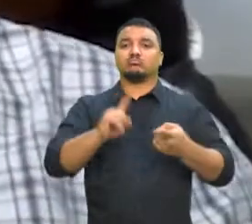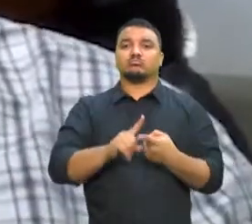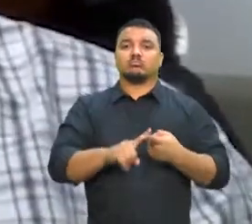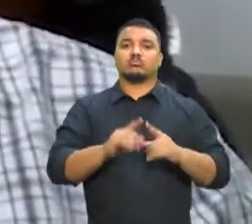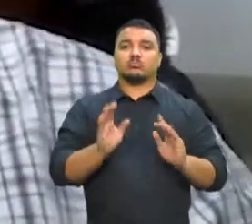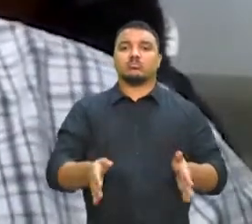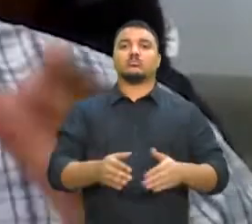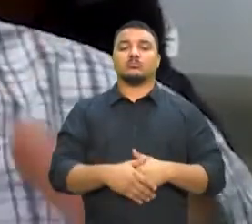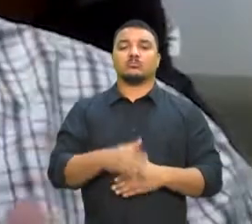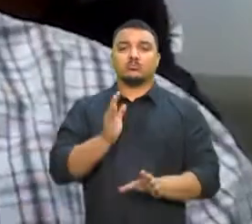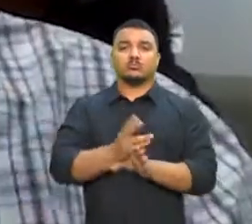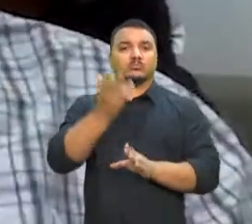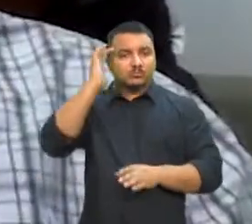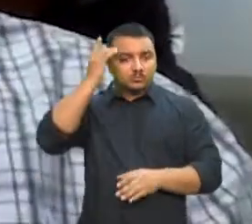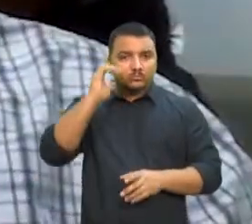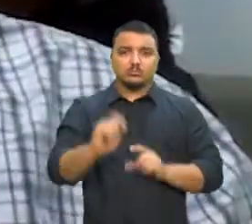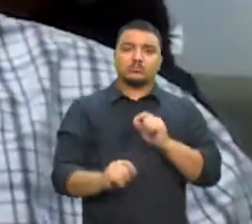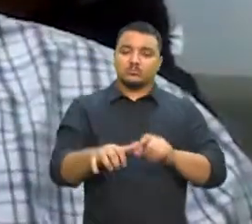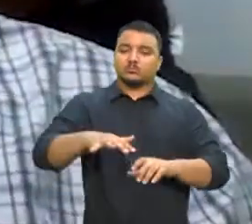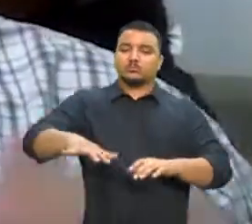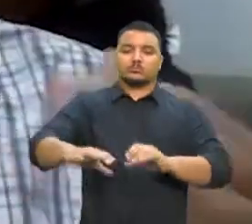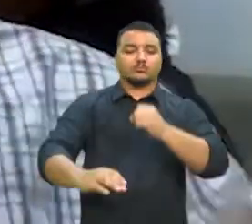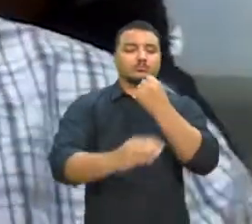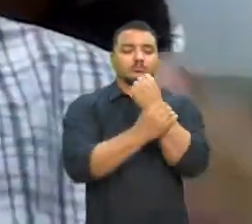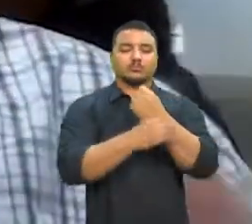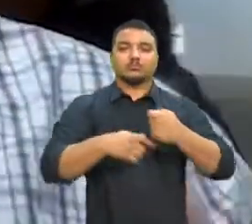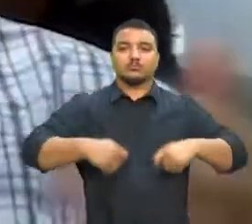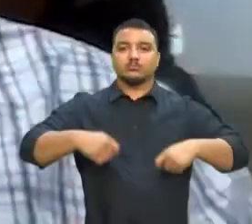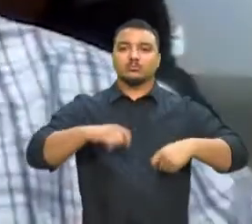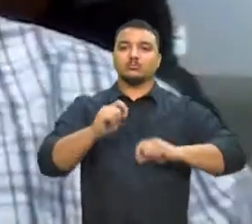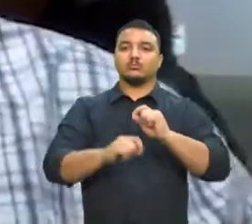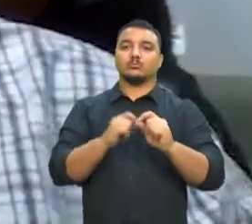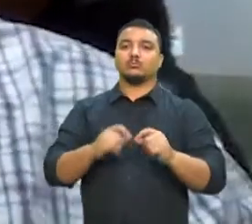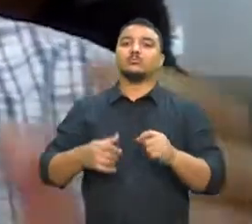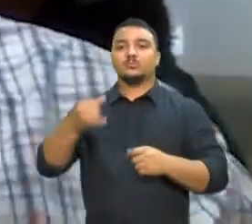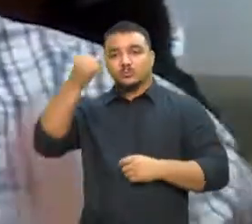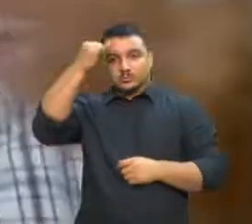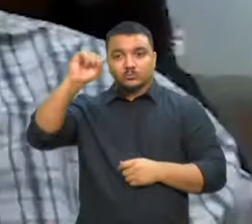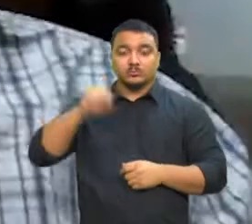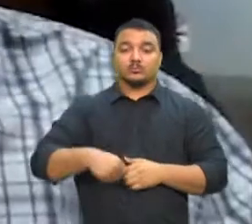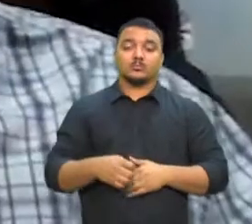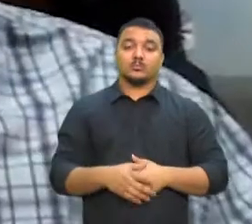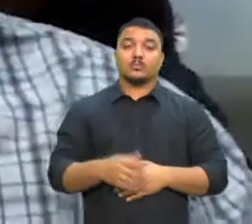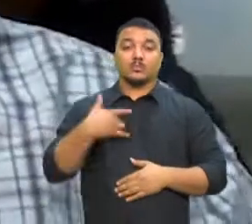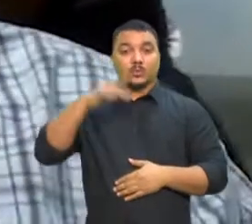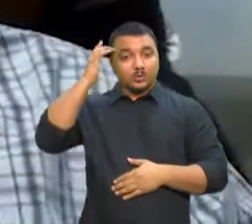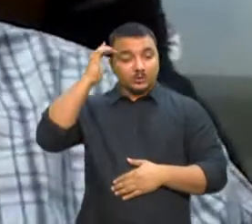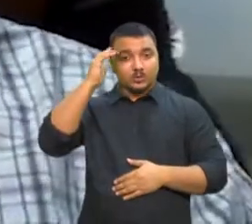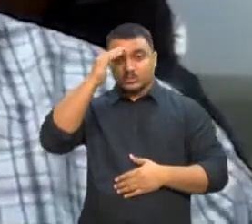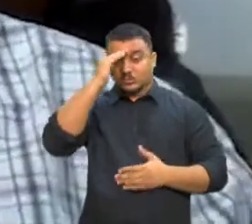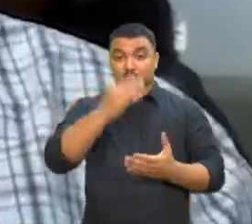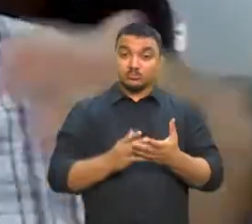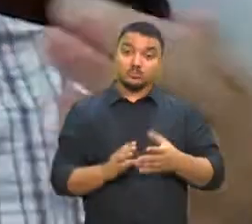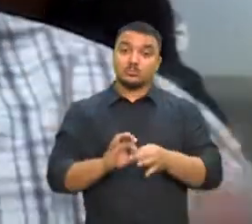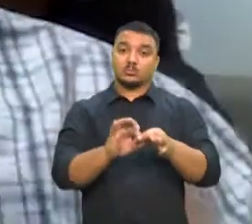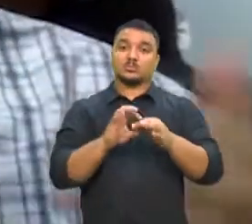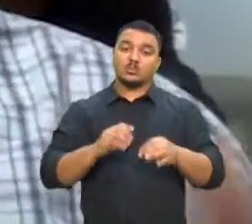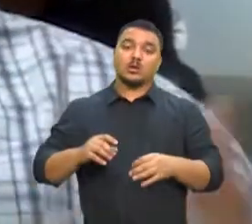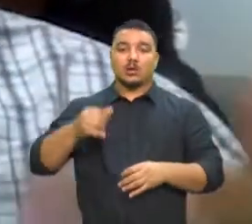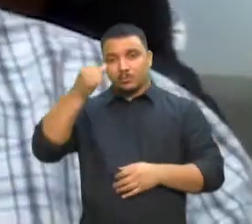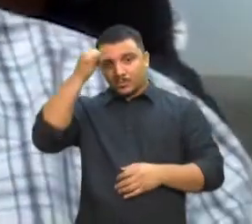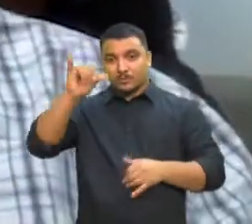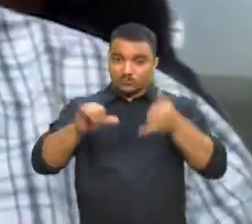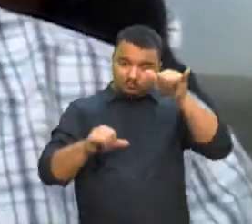Que acha que na área da segurança nós temos que ter prevenção, prevenção, prevenção. Eu acho que eu acrescentaria até um quarto. É